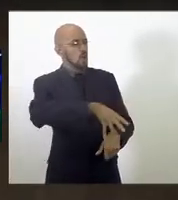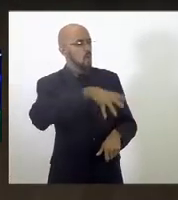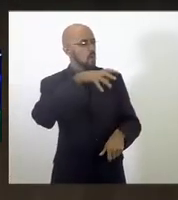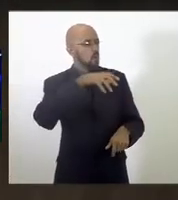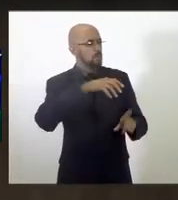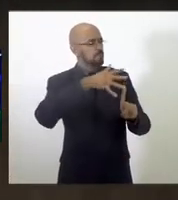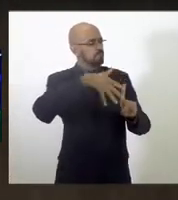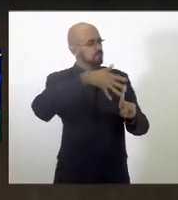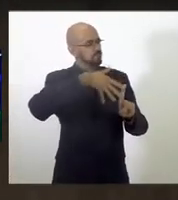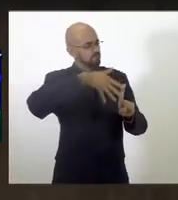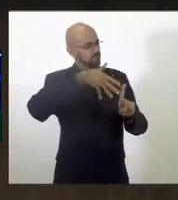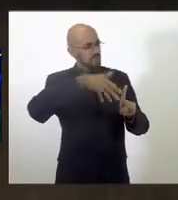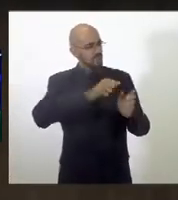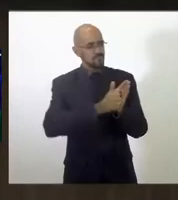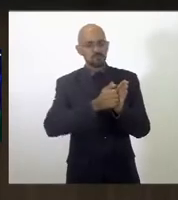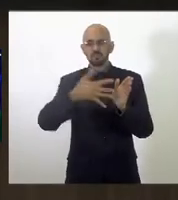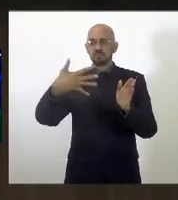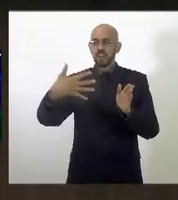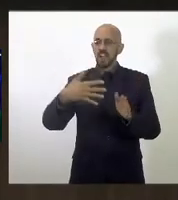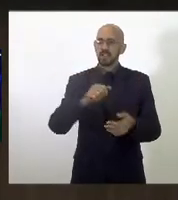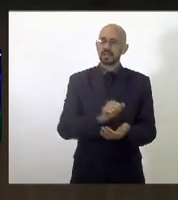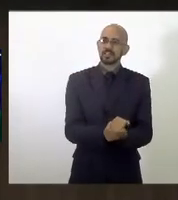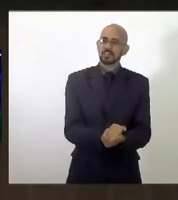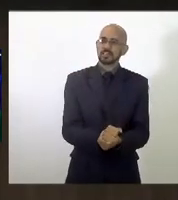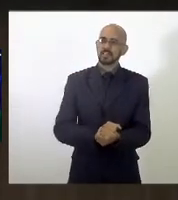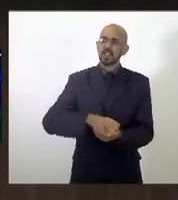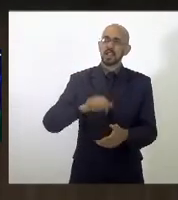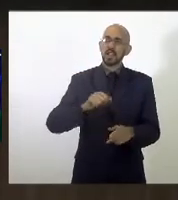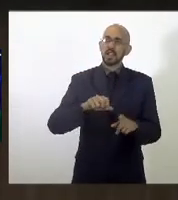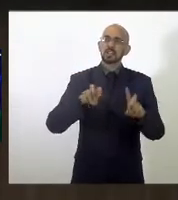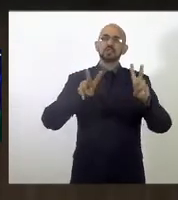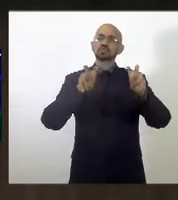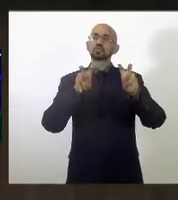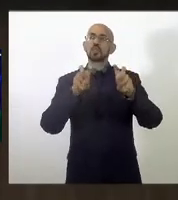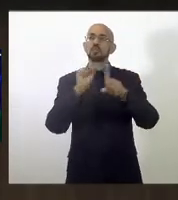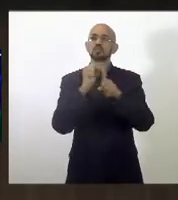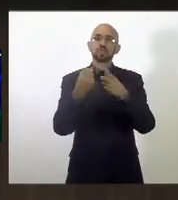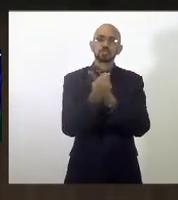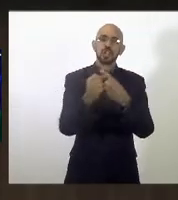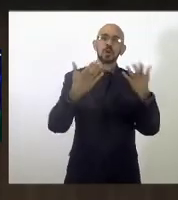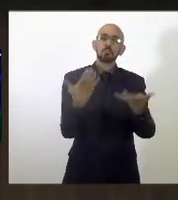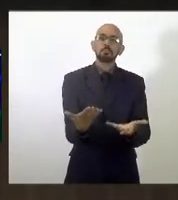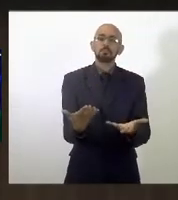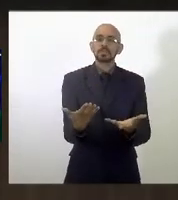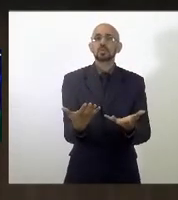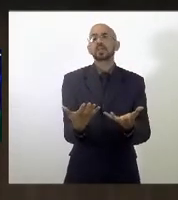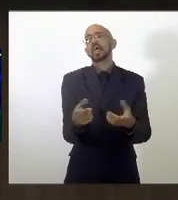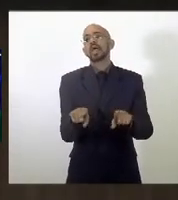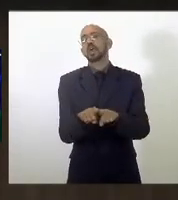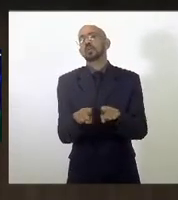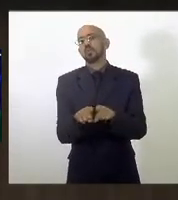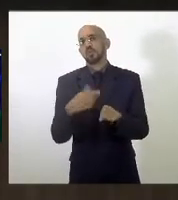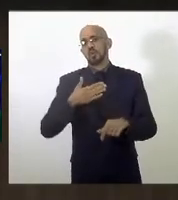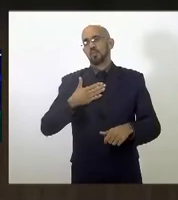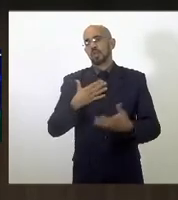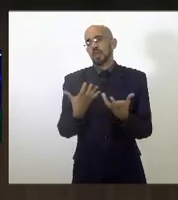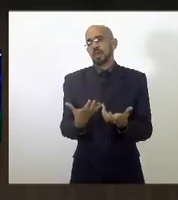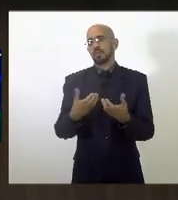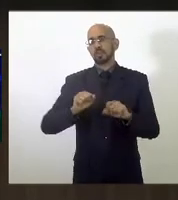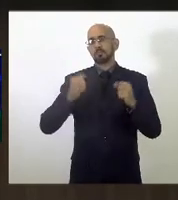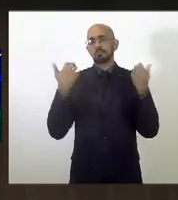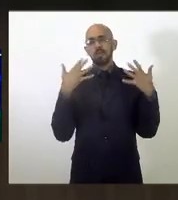diversas narrativas aqui sobre esse projeto do cunho social, mas eu queria falar, e aí parabenizar o